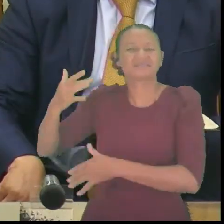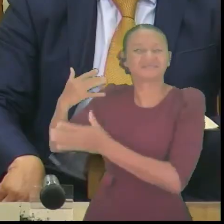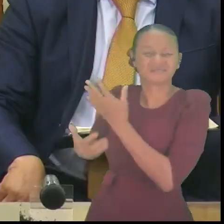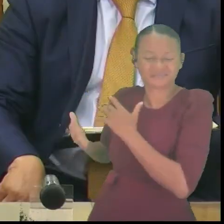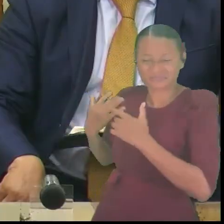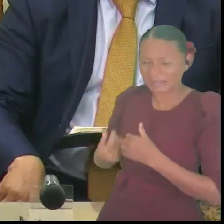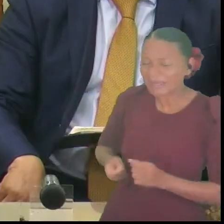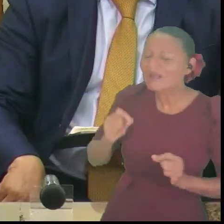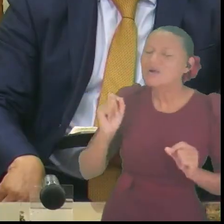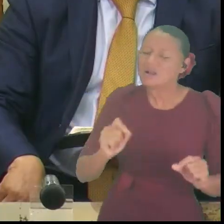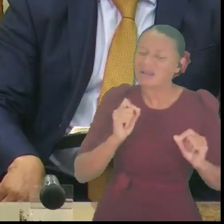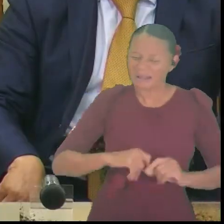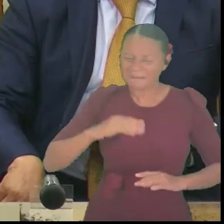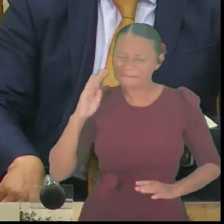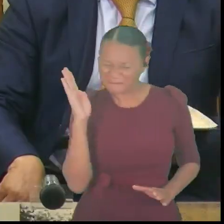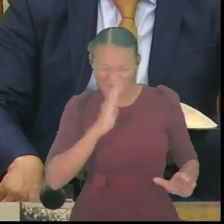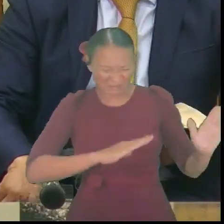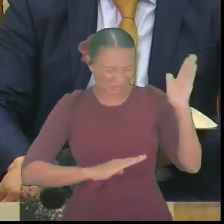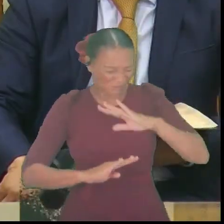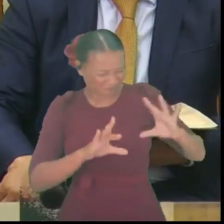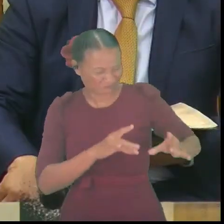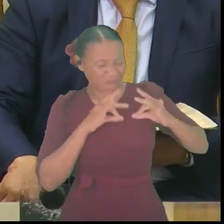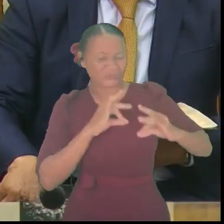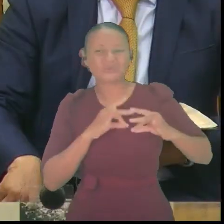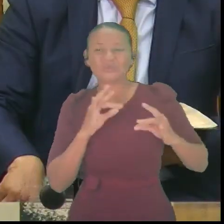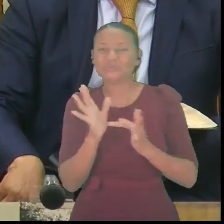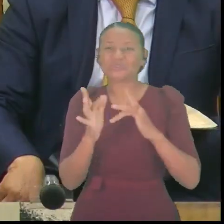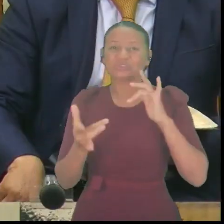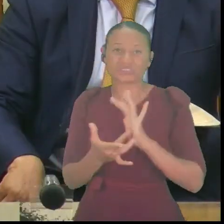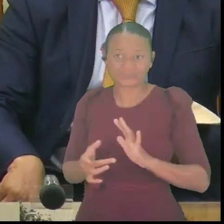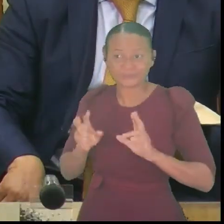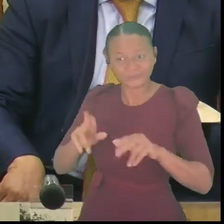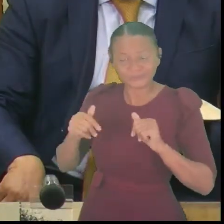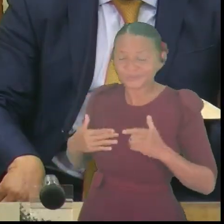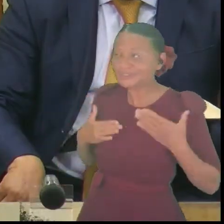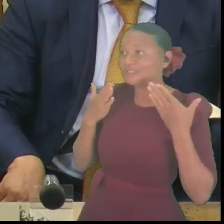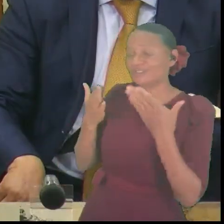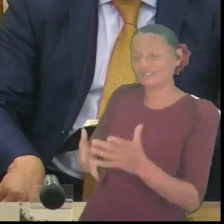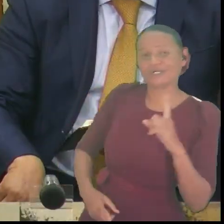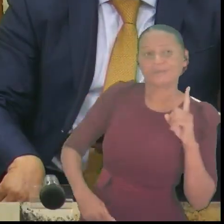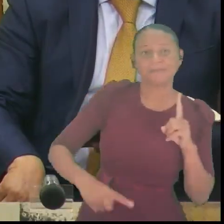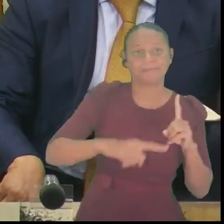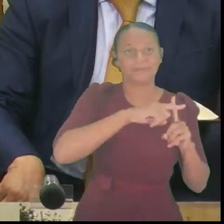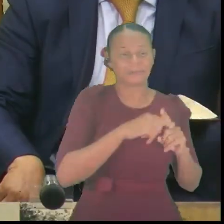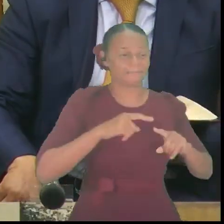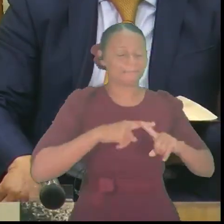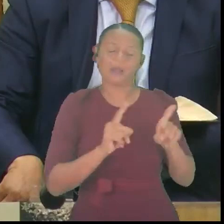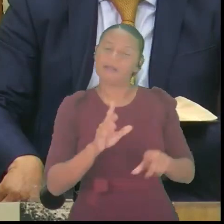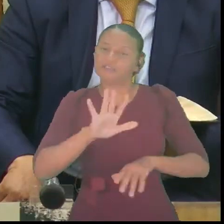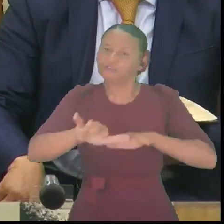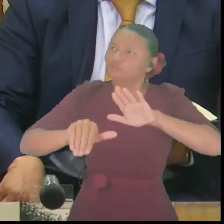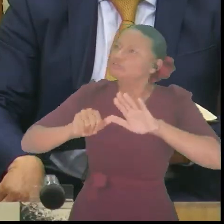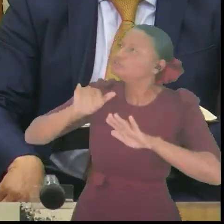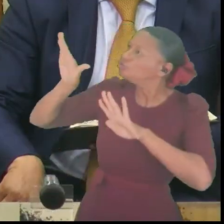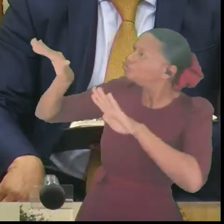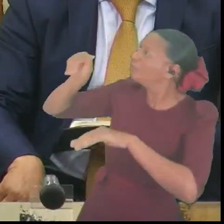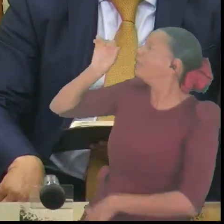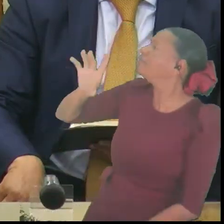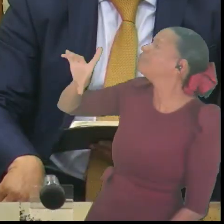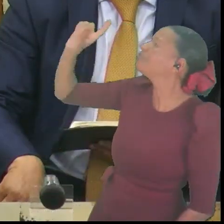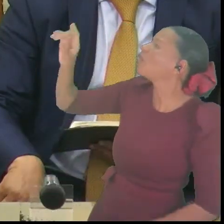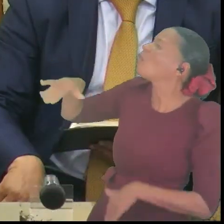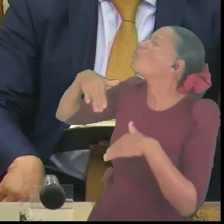fosse a maldade que habita em nós, Jesus jamais chegaria àquela cruz. Mas se você chamasse Deus e dissesse qual